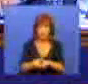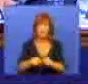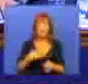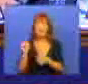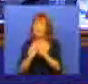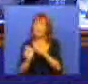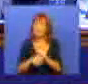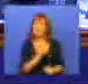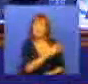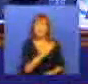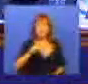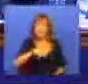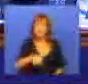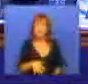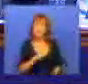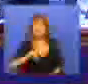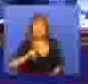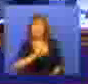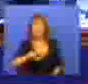especificando